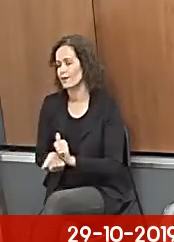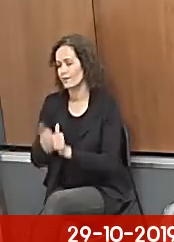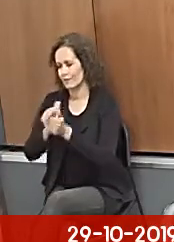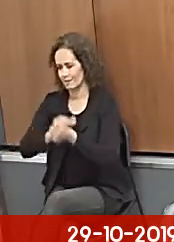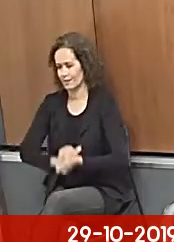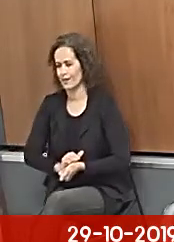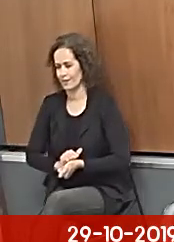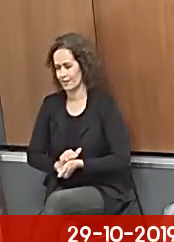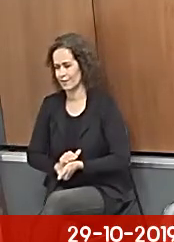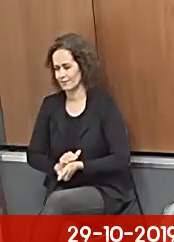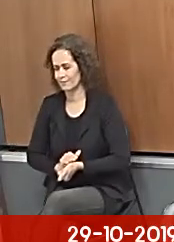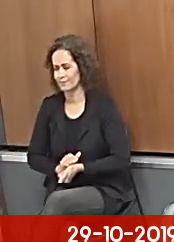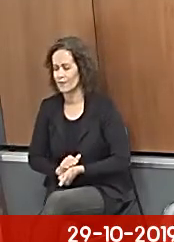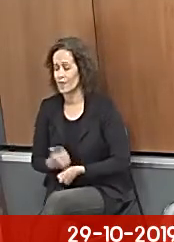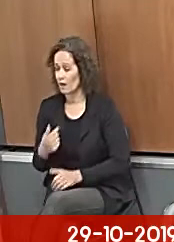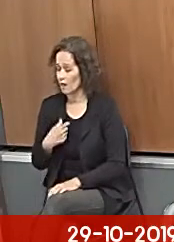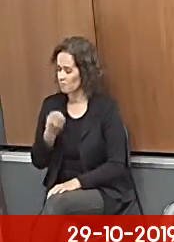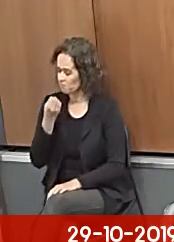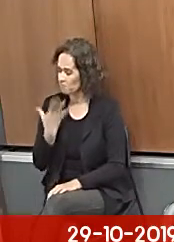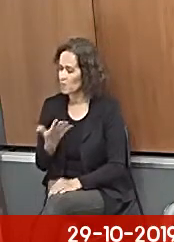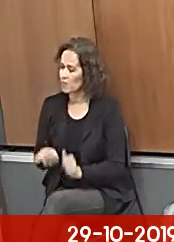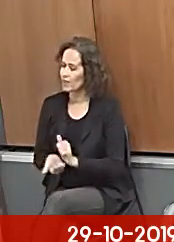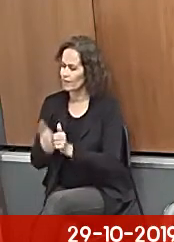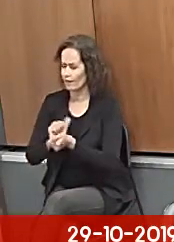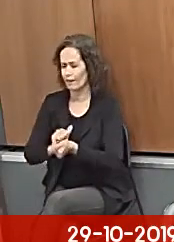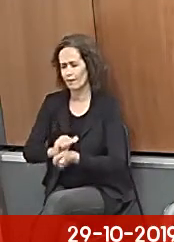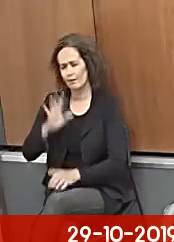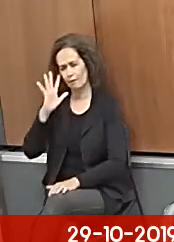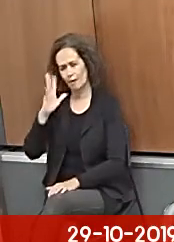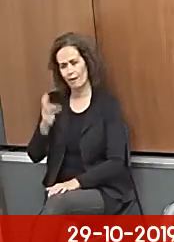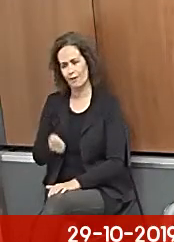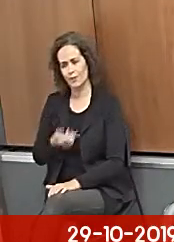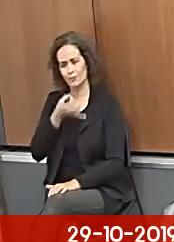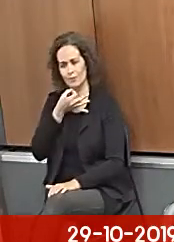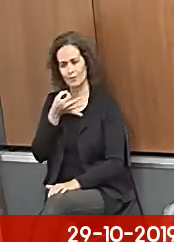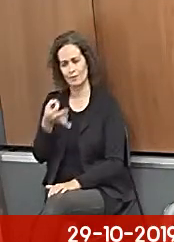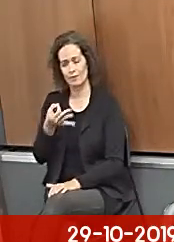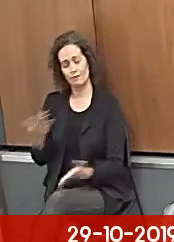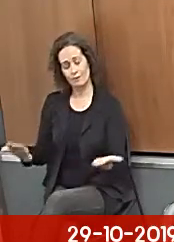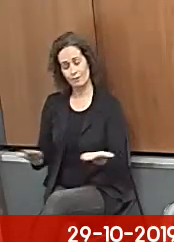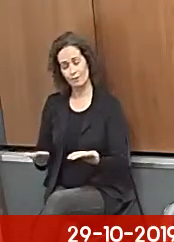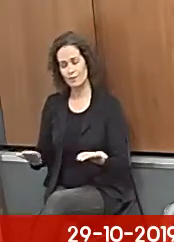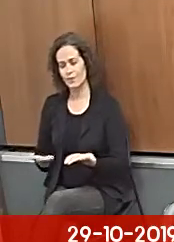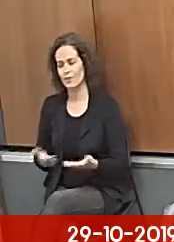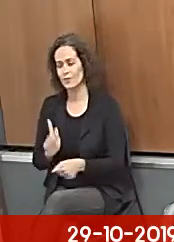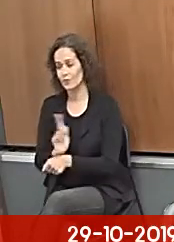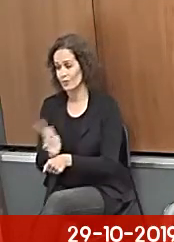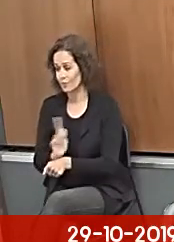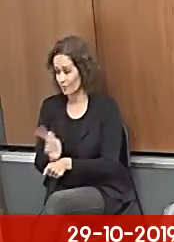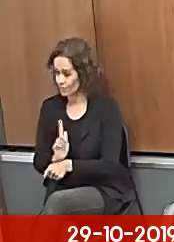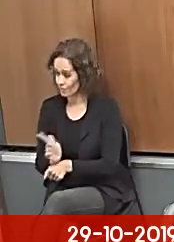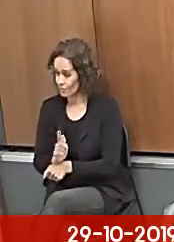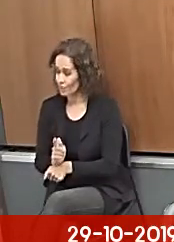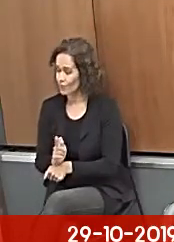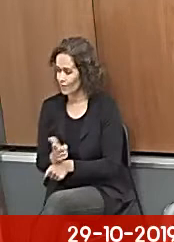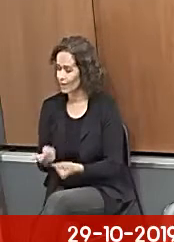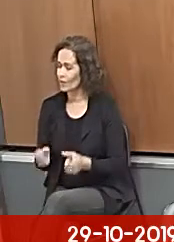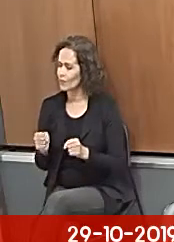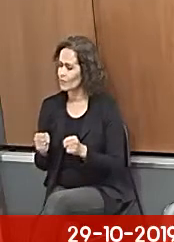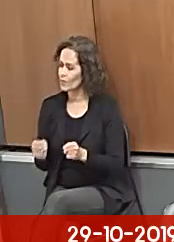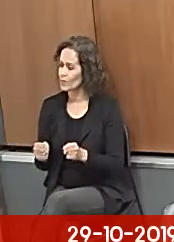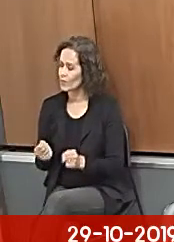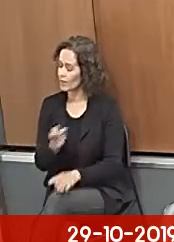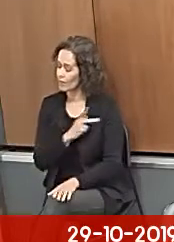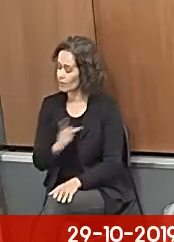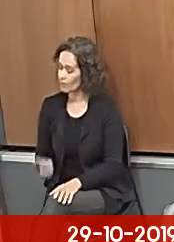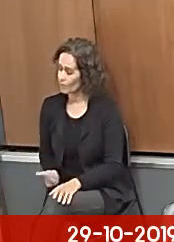fui ex-atleta e eu acho que eu fui um bom atleta. E como hoje um gestor de poder público, a gente